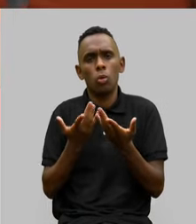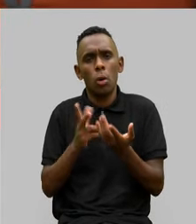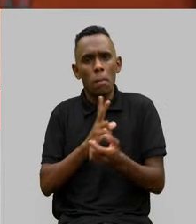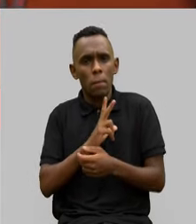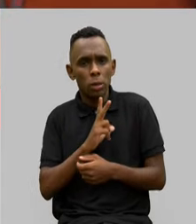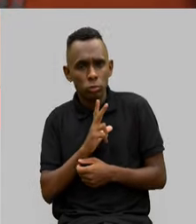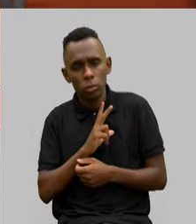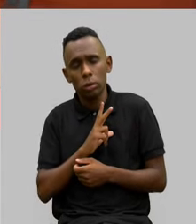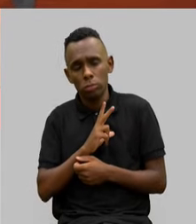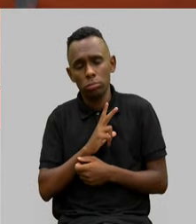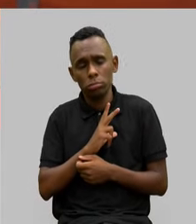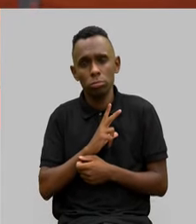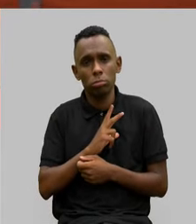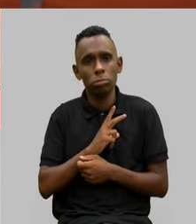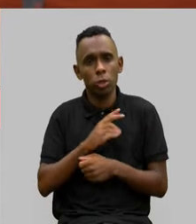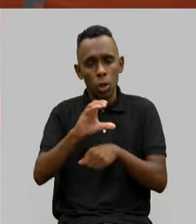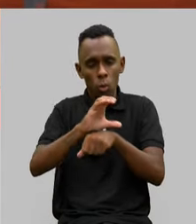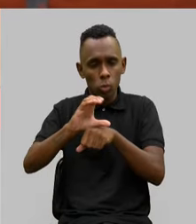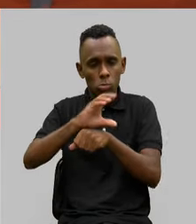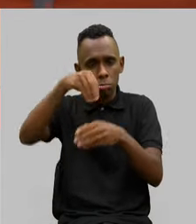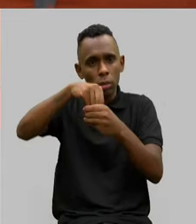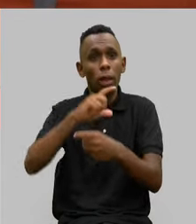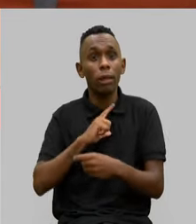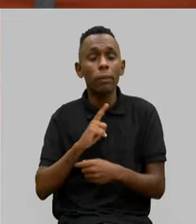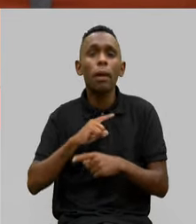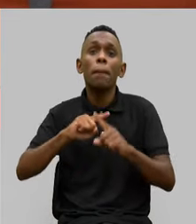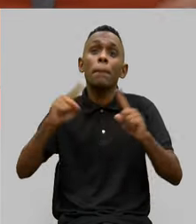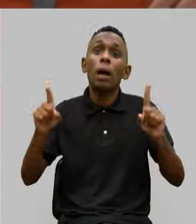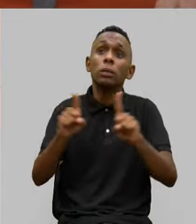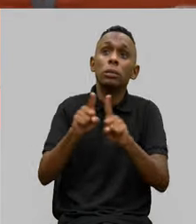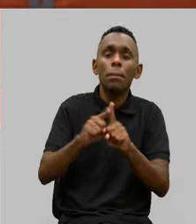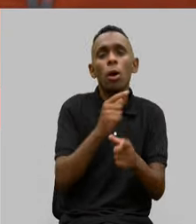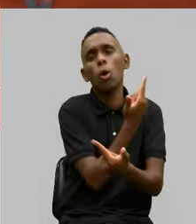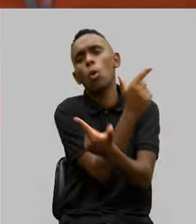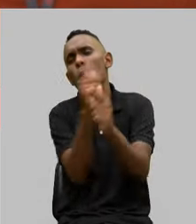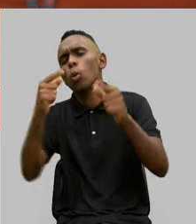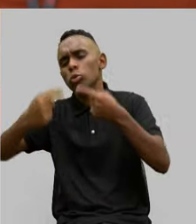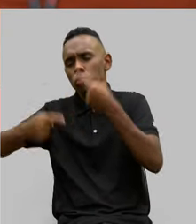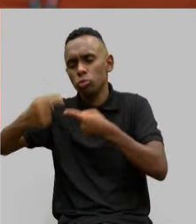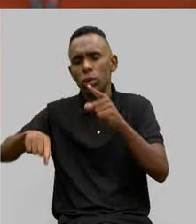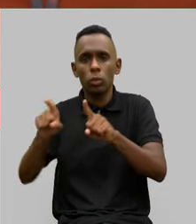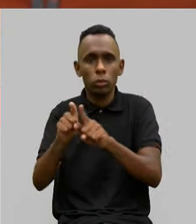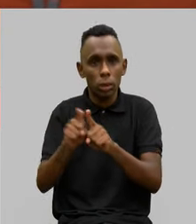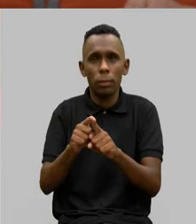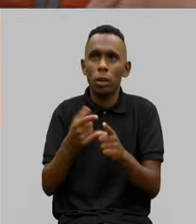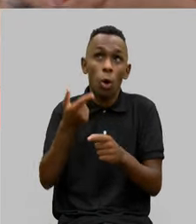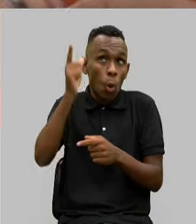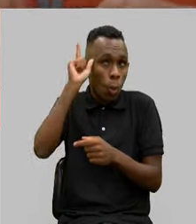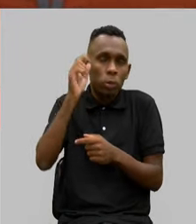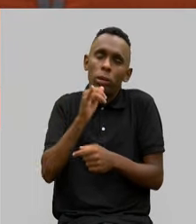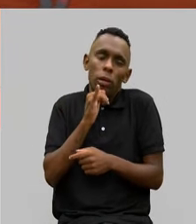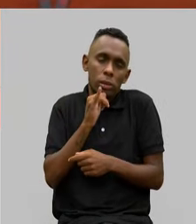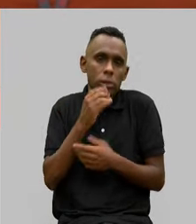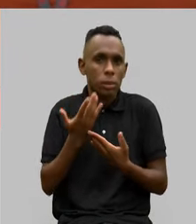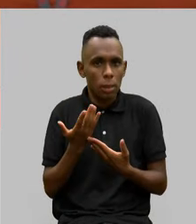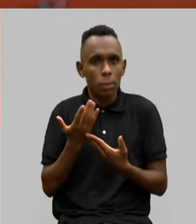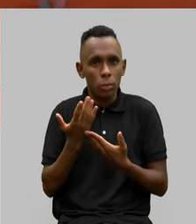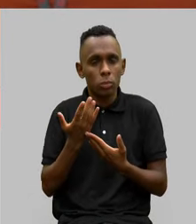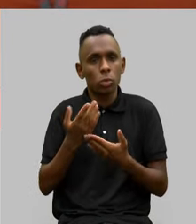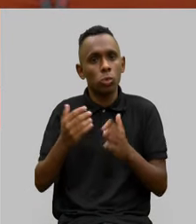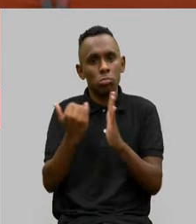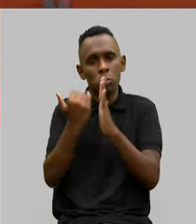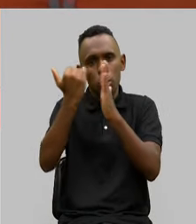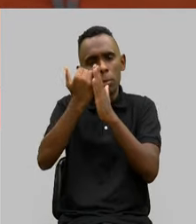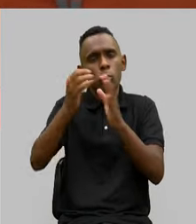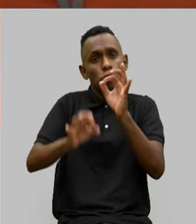artigo 5º inciso 10 da Constituição da República Mas além disso há várias outras discussões né na data de ontem mesmo no Superior Tribunal de